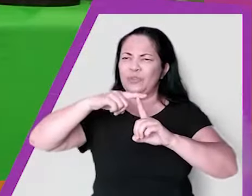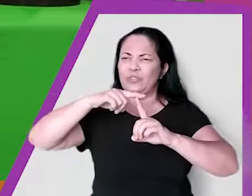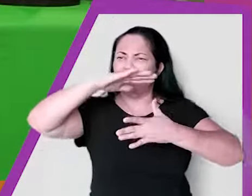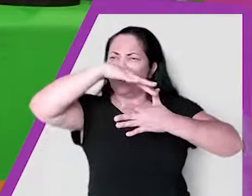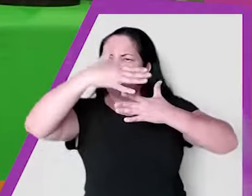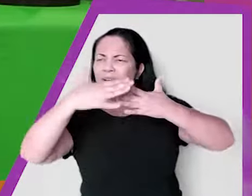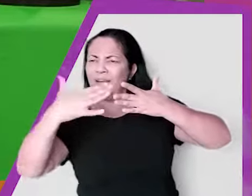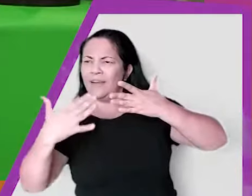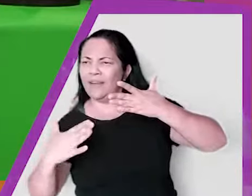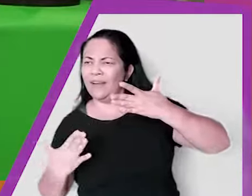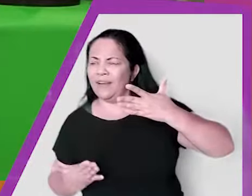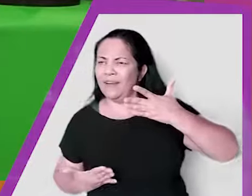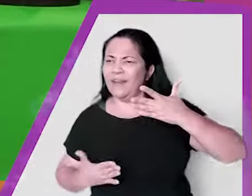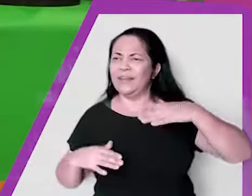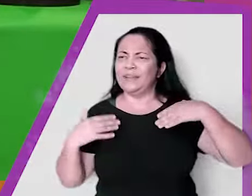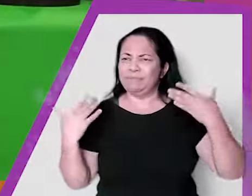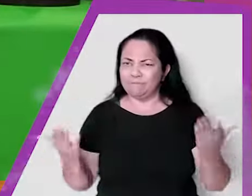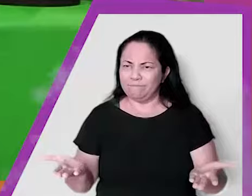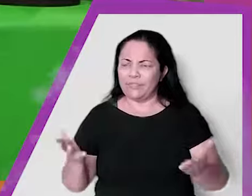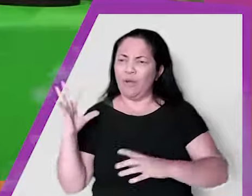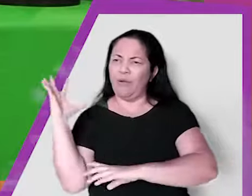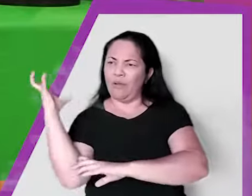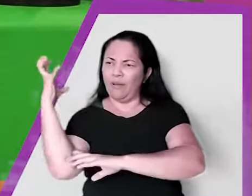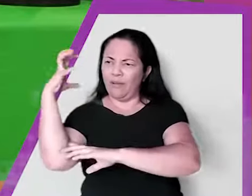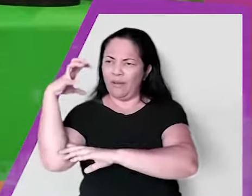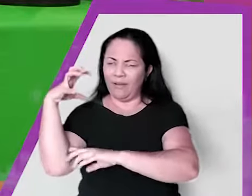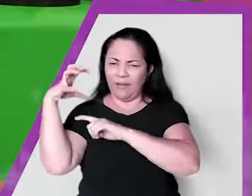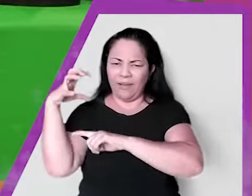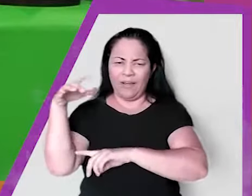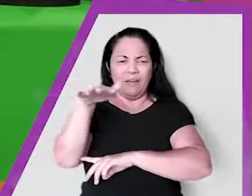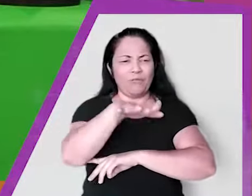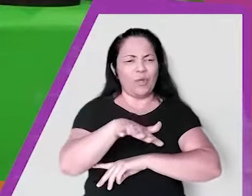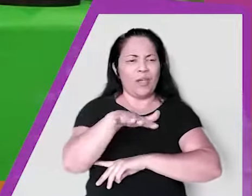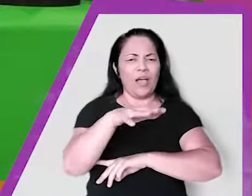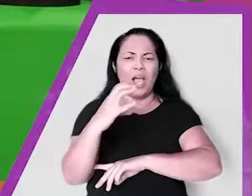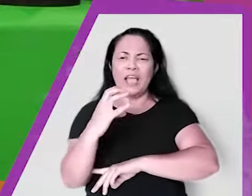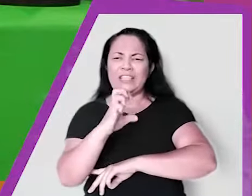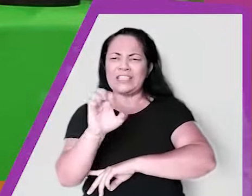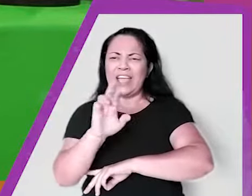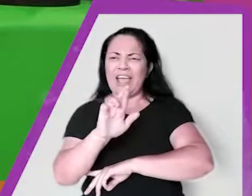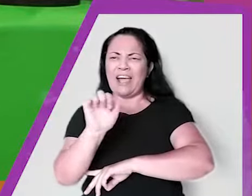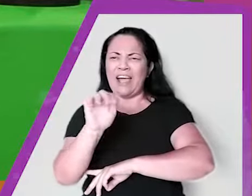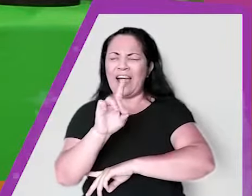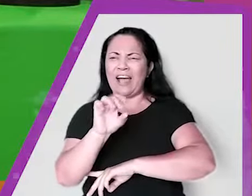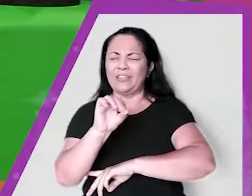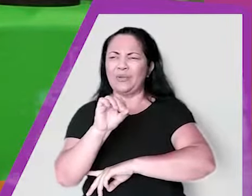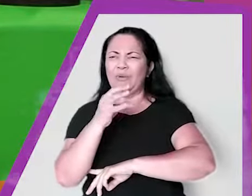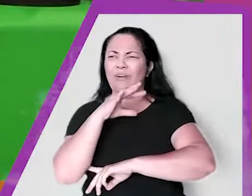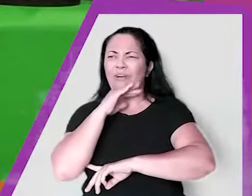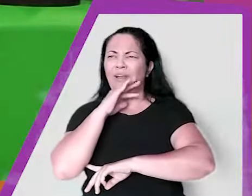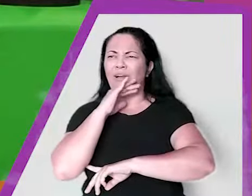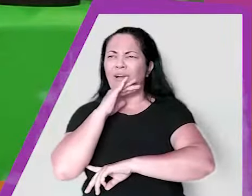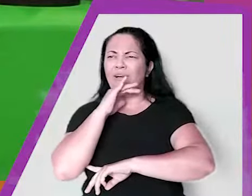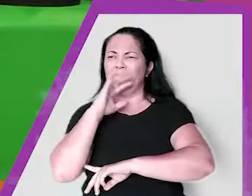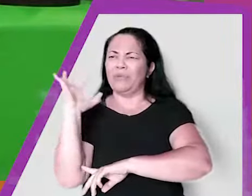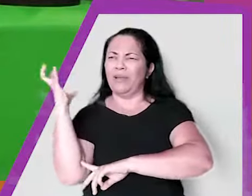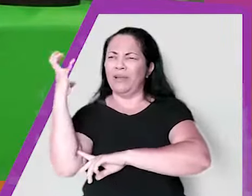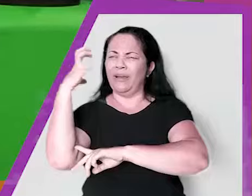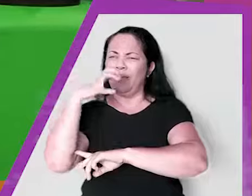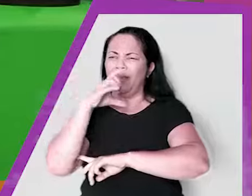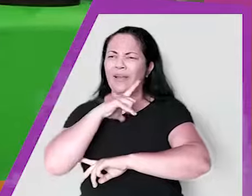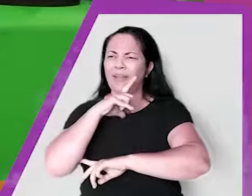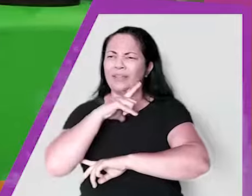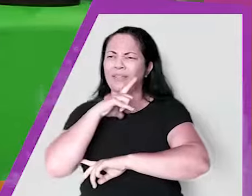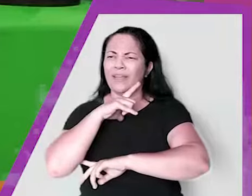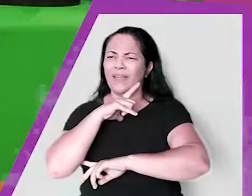Atlântica. E antes de se dar conta que o Cerrado é Flitz, Nurit costumava dizer que o Cerrado é um ambiente